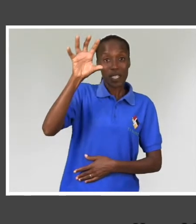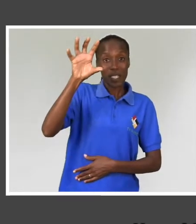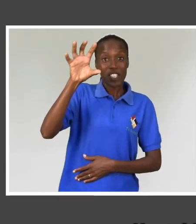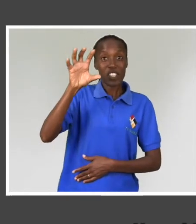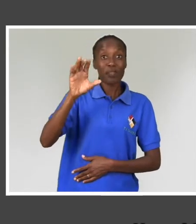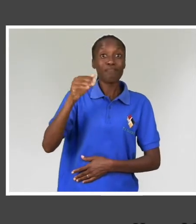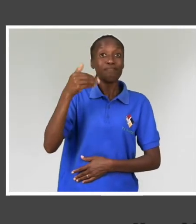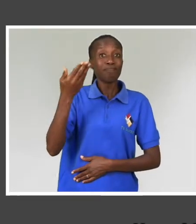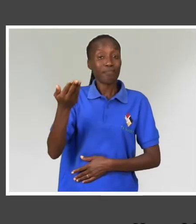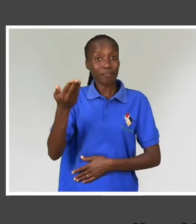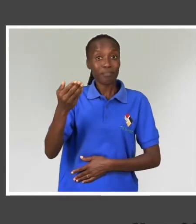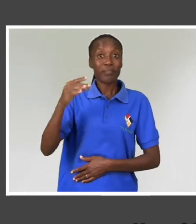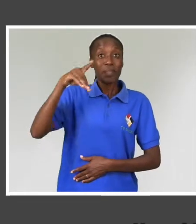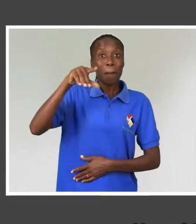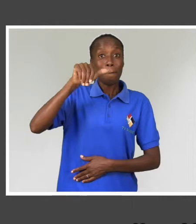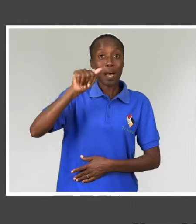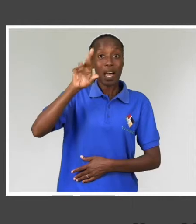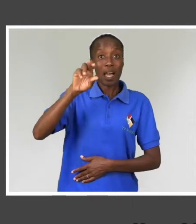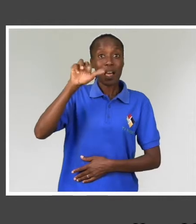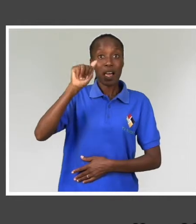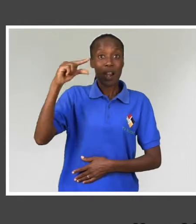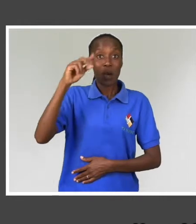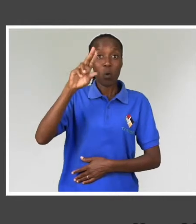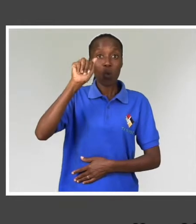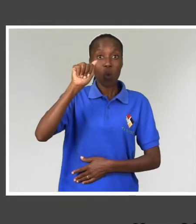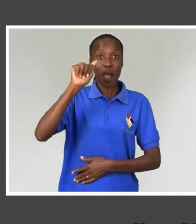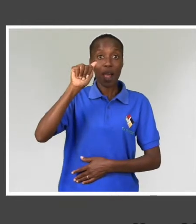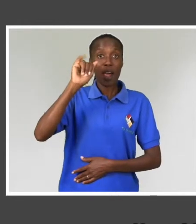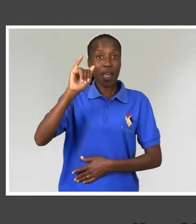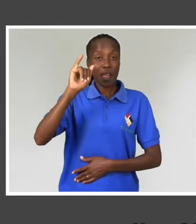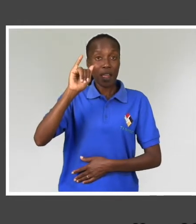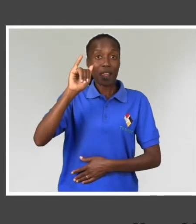nacionalidade de Paraguai, neste caso,